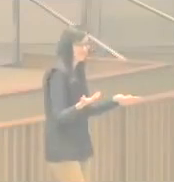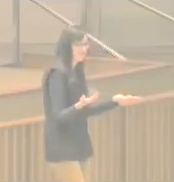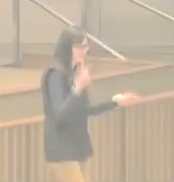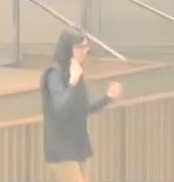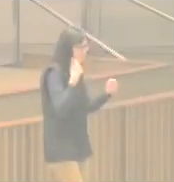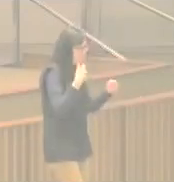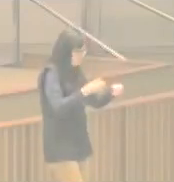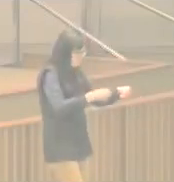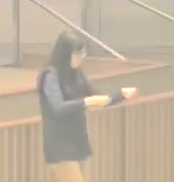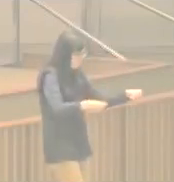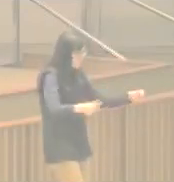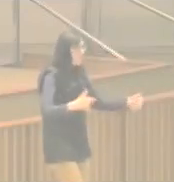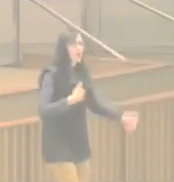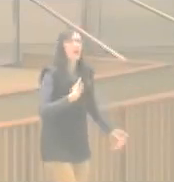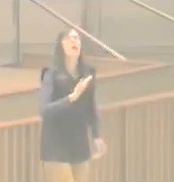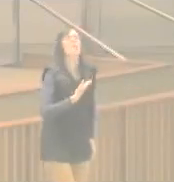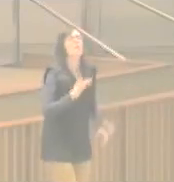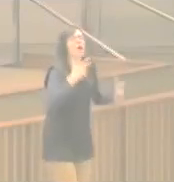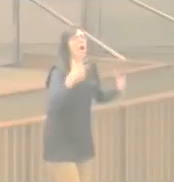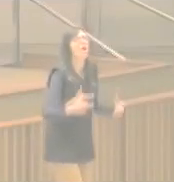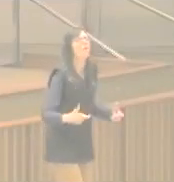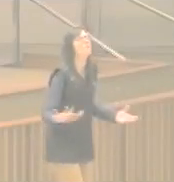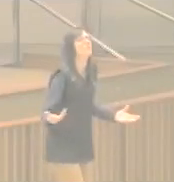Onde estão os meus amigos?